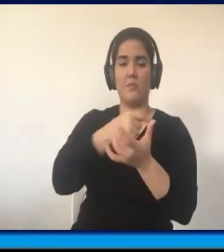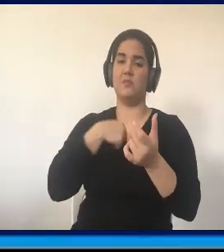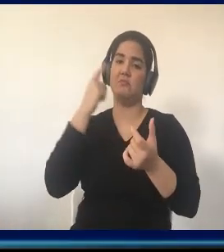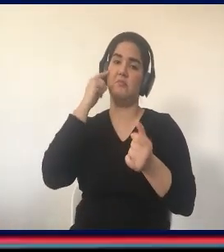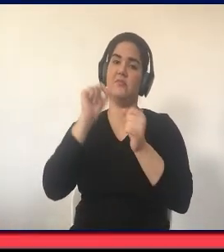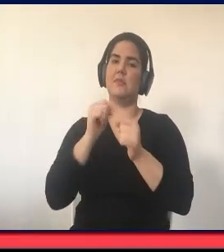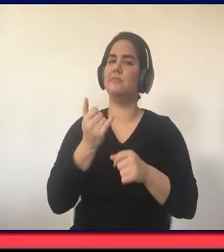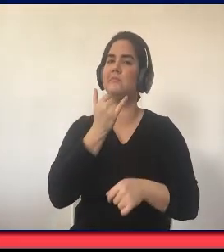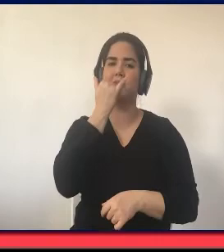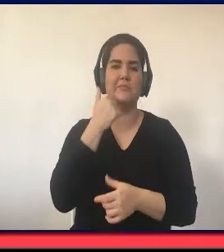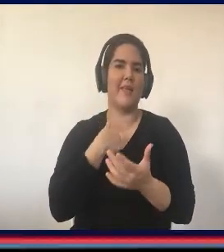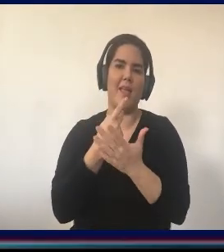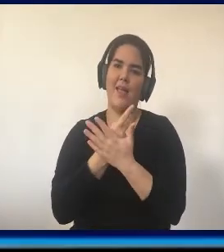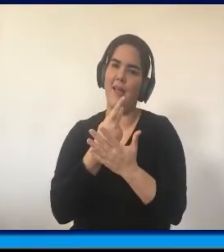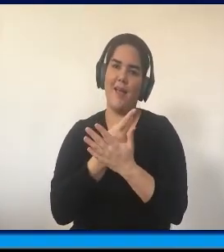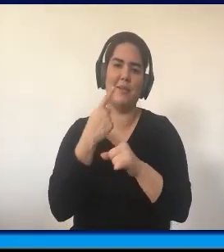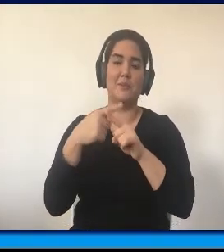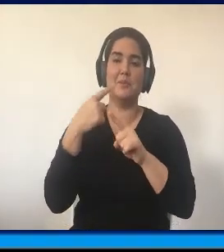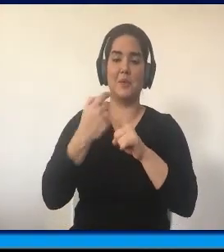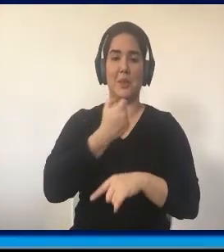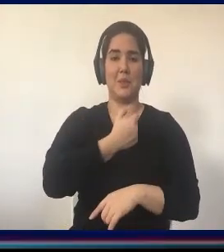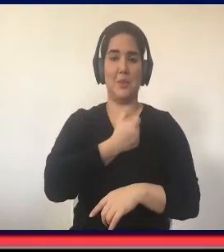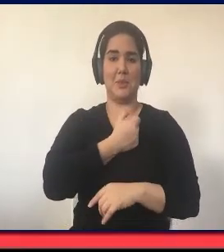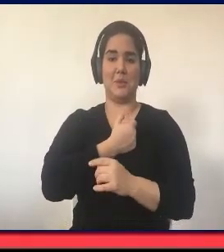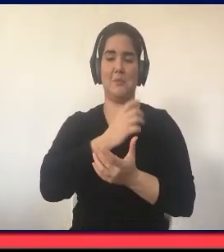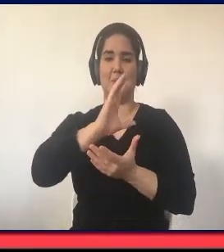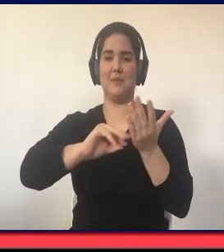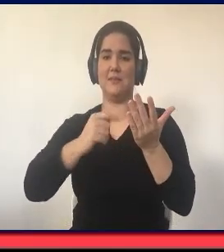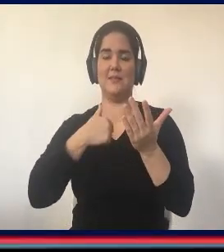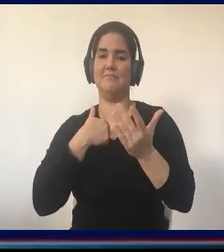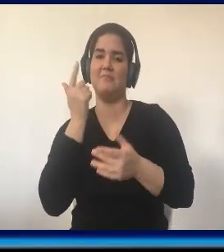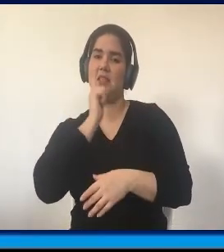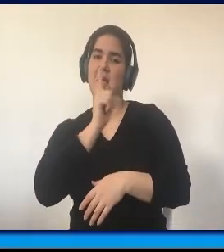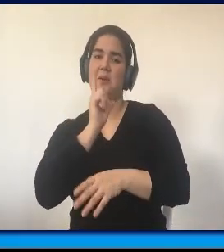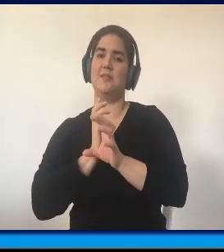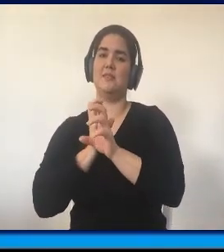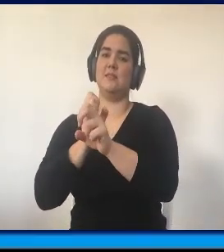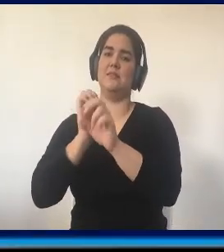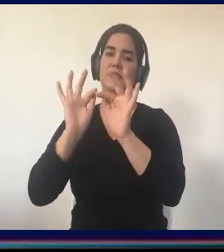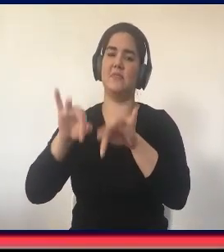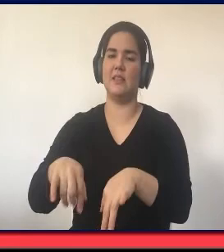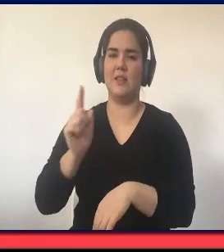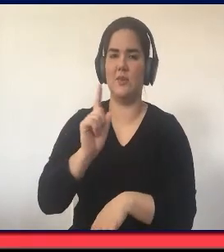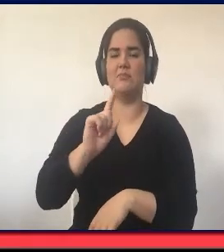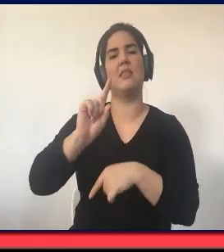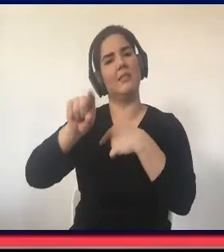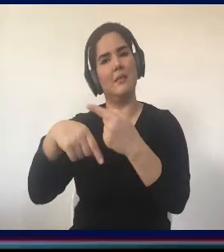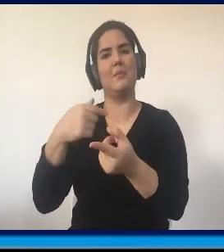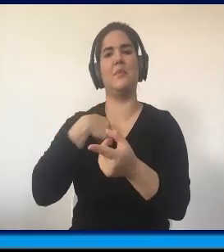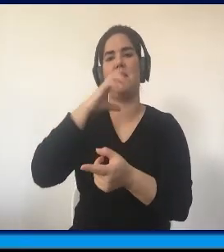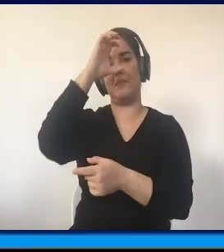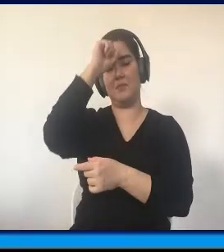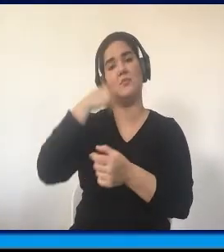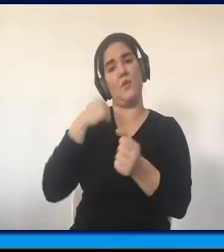os códigos eu tinha feito errado, não fechou o caça ao tesouro, aí depois eu aprendi, mas eu fiz. Então, assim, são dicas